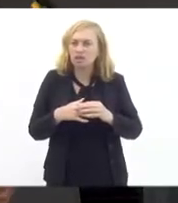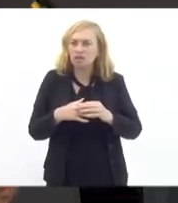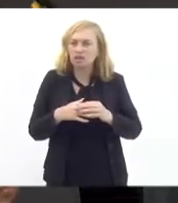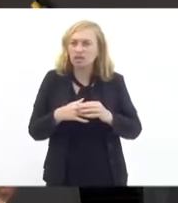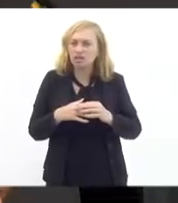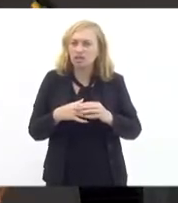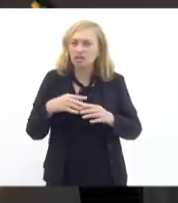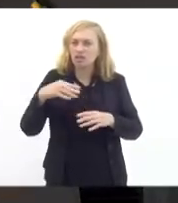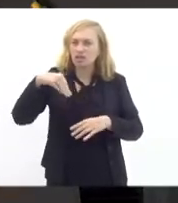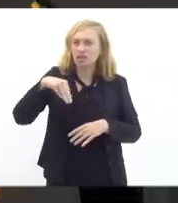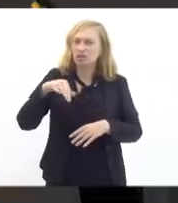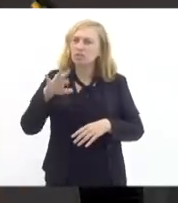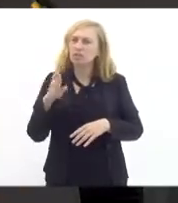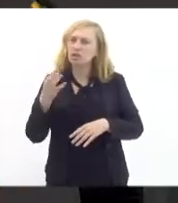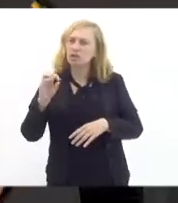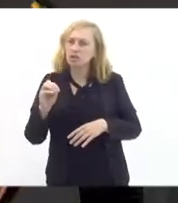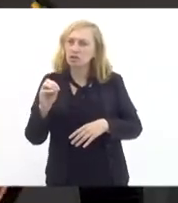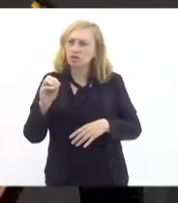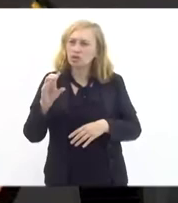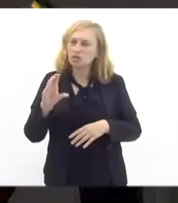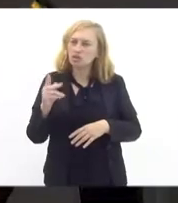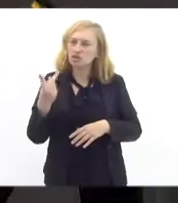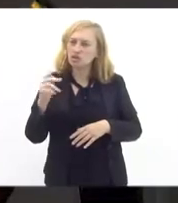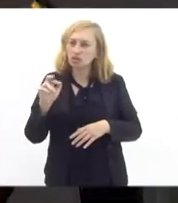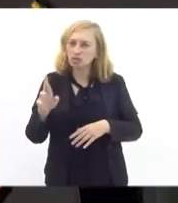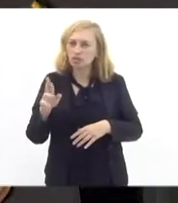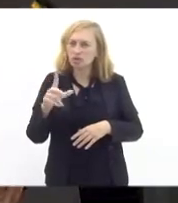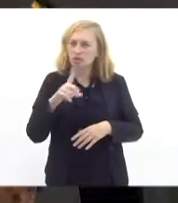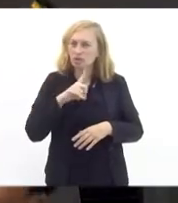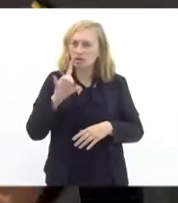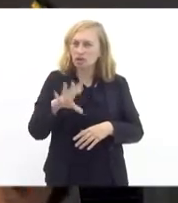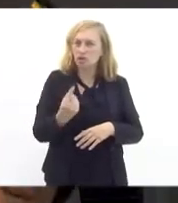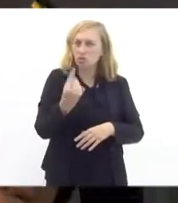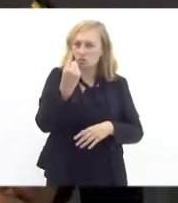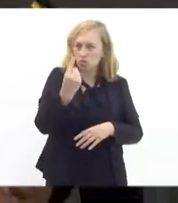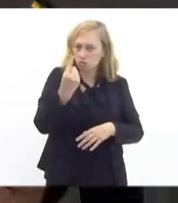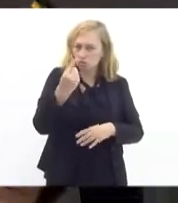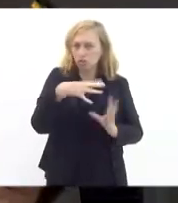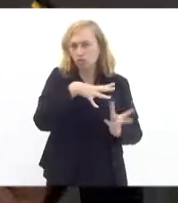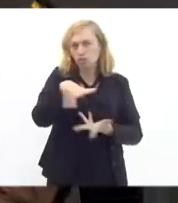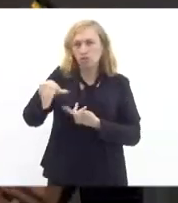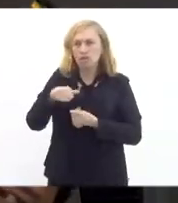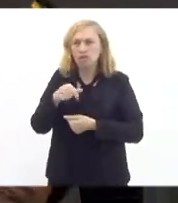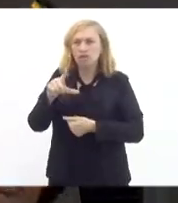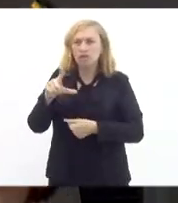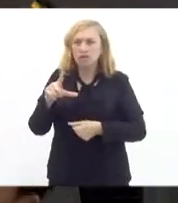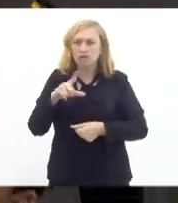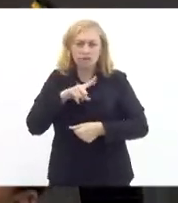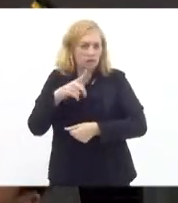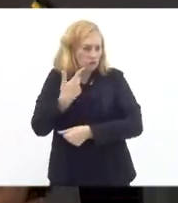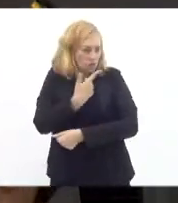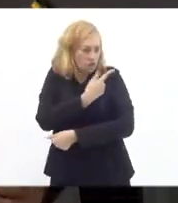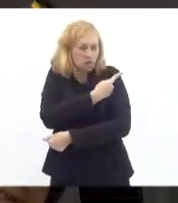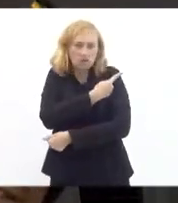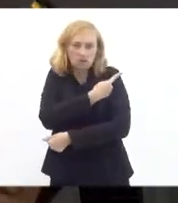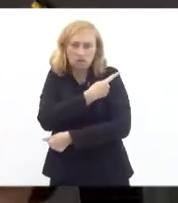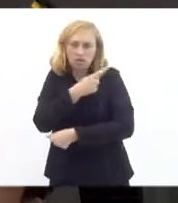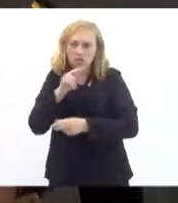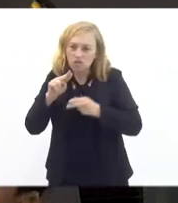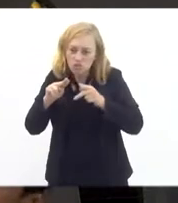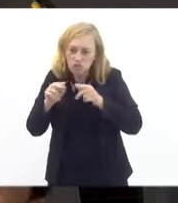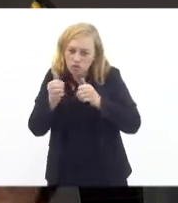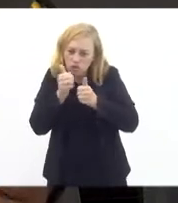Cada microchip só existe aquele no mundo. Certo, certo. Então vem uma seringa com microchip dentro, um